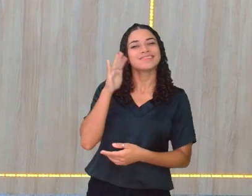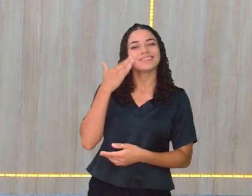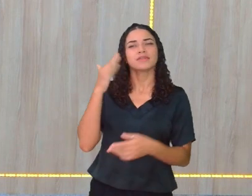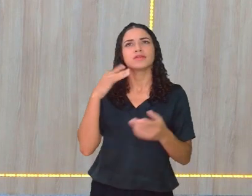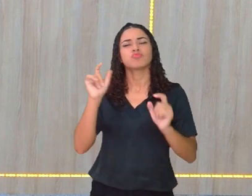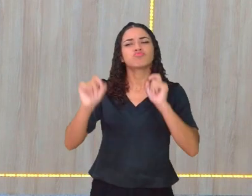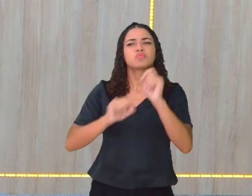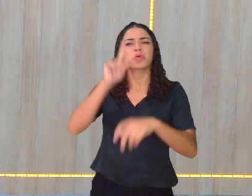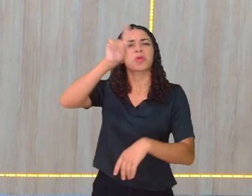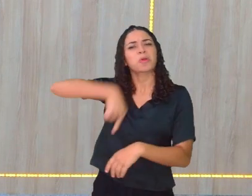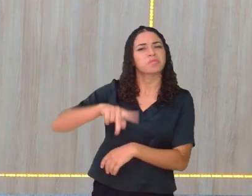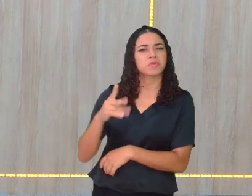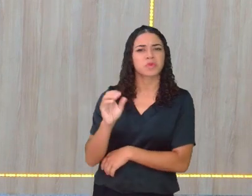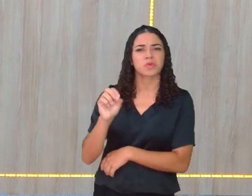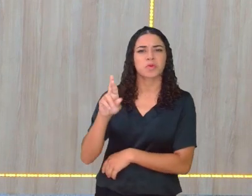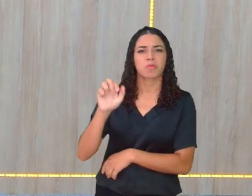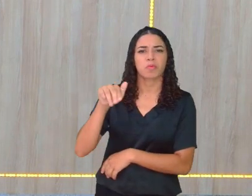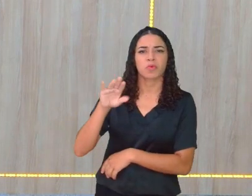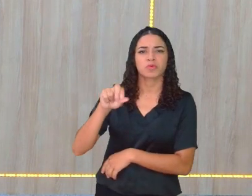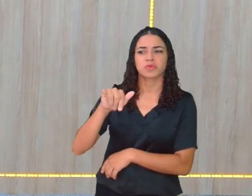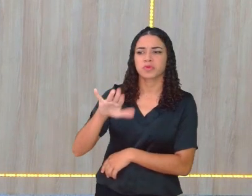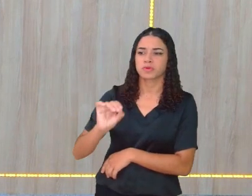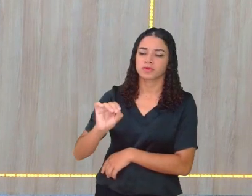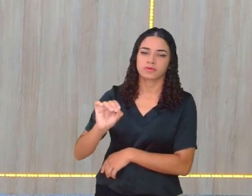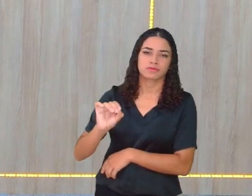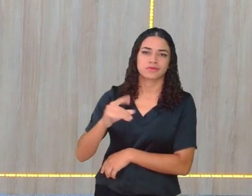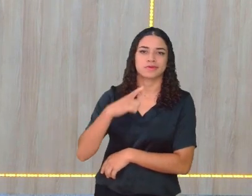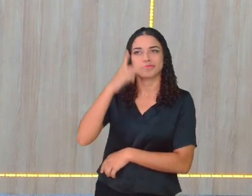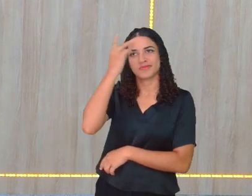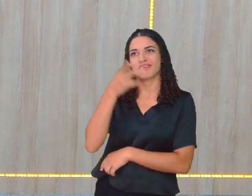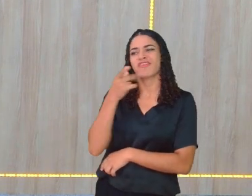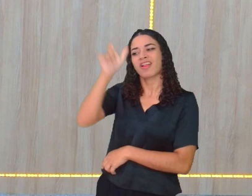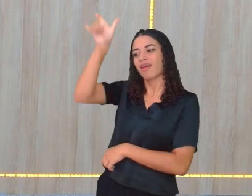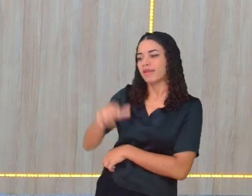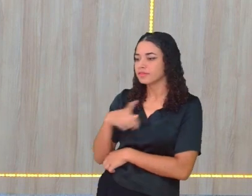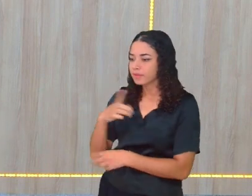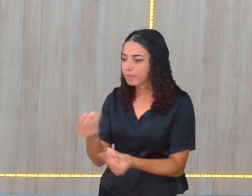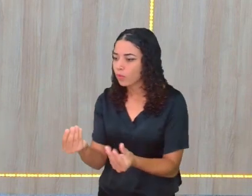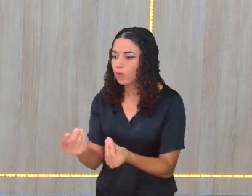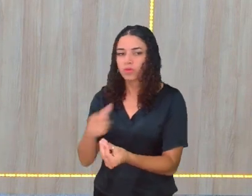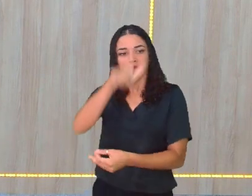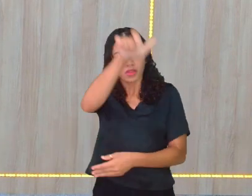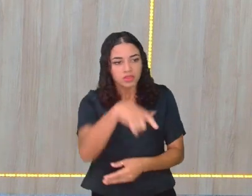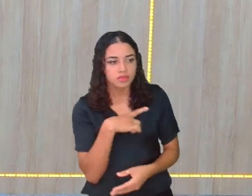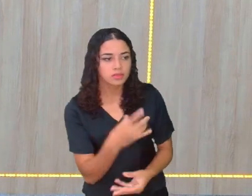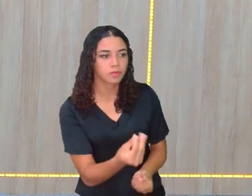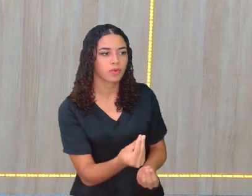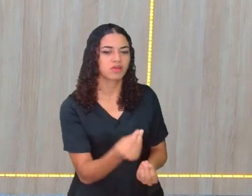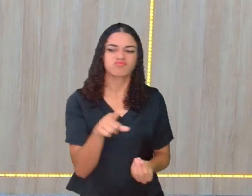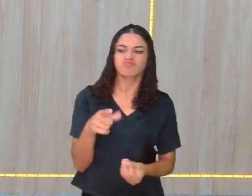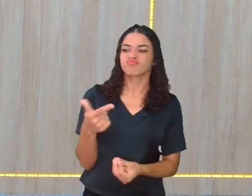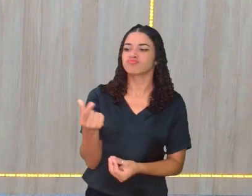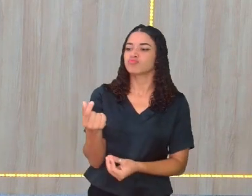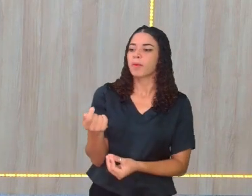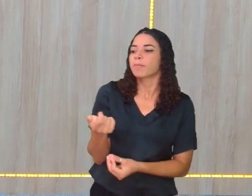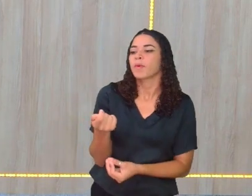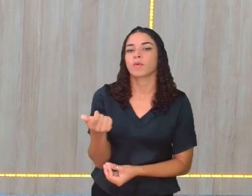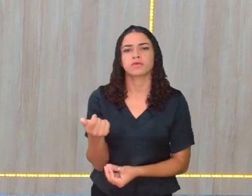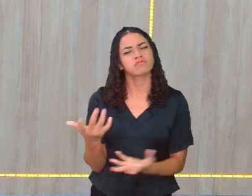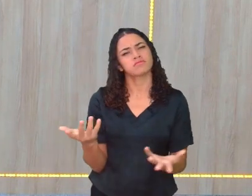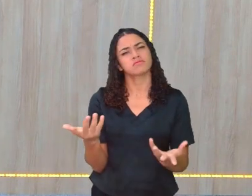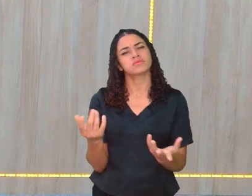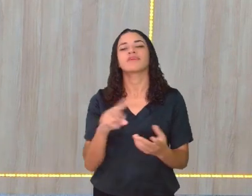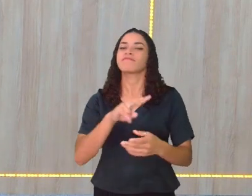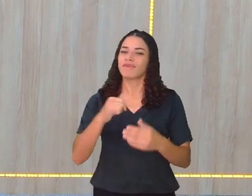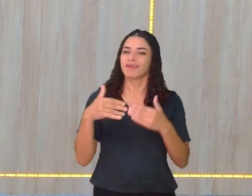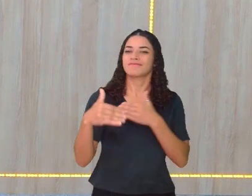tal de hormônio que às vezes as pessoas falam. Ah, fulano tem muito hormônio, né? Então a gente vai ver aí essa questão, né,